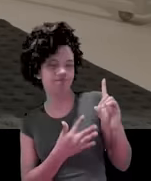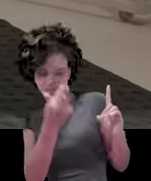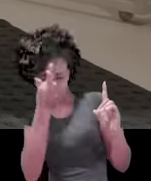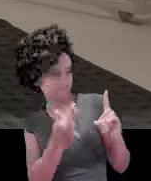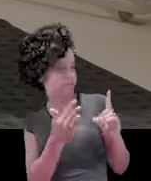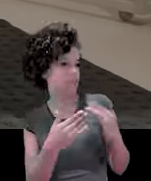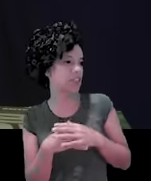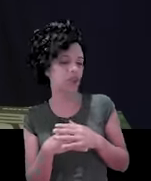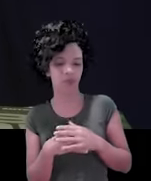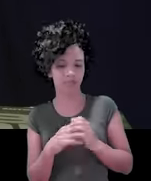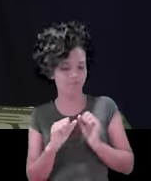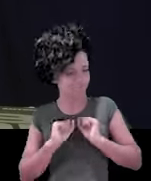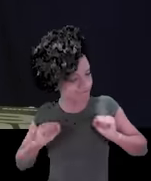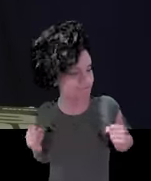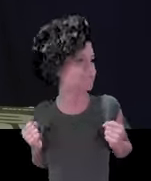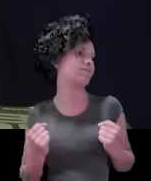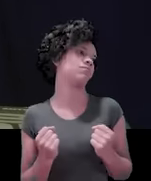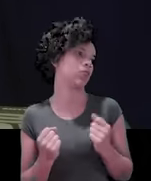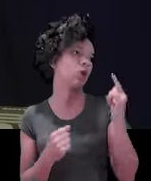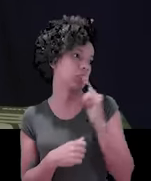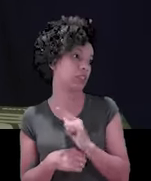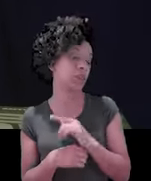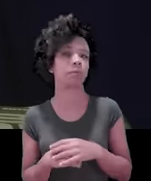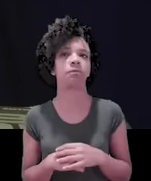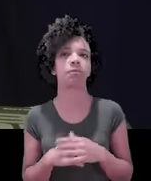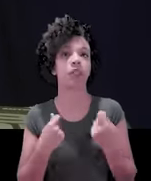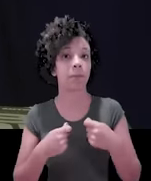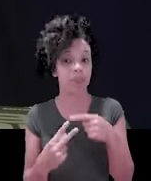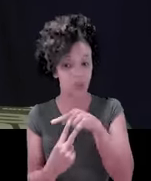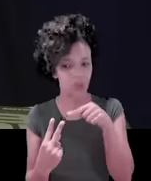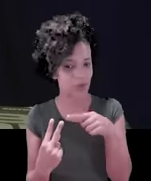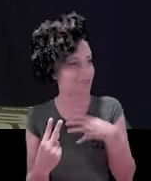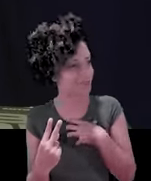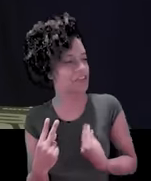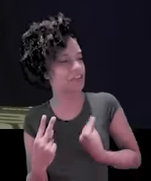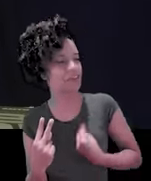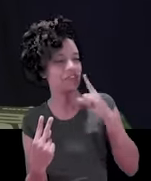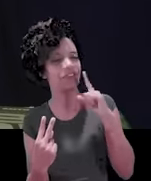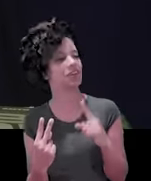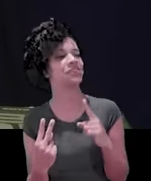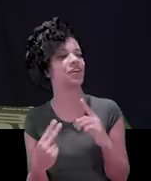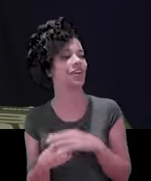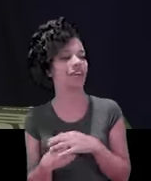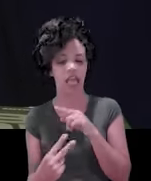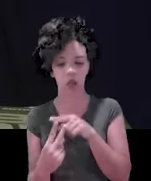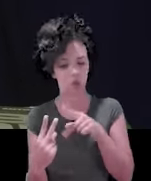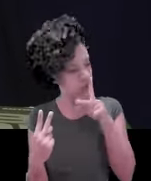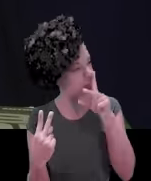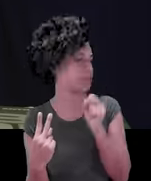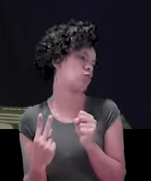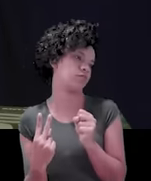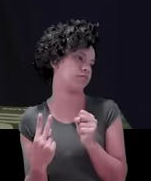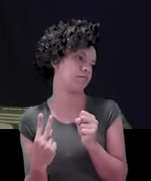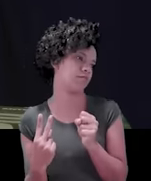tiver sair de lá e eu tive que conviver com esses dois sentimentos todo dia eles eram